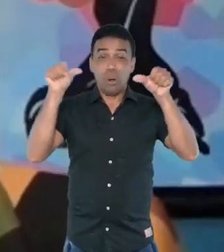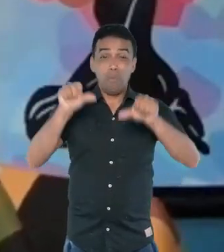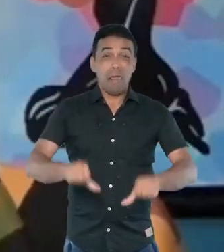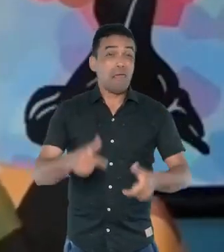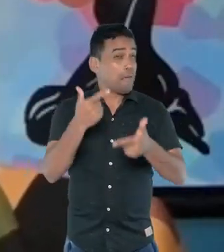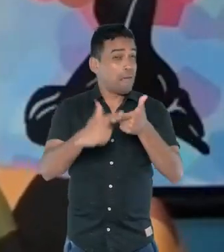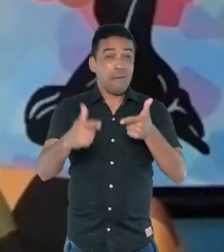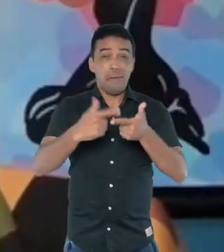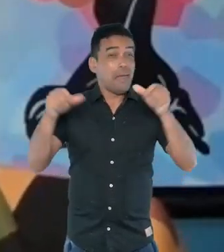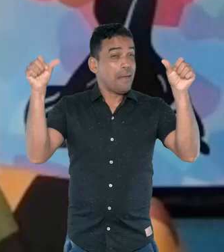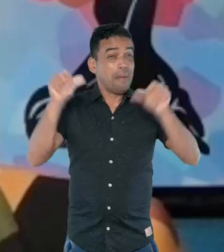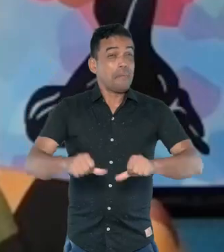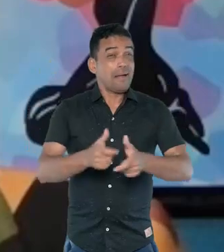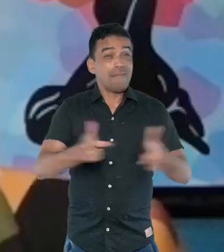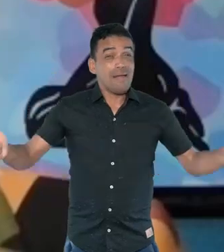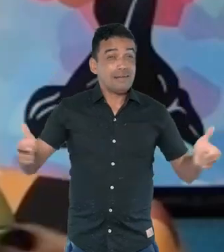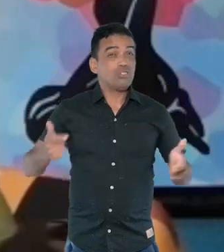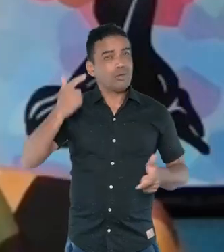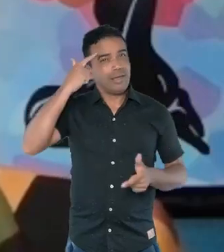imaginação.